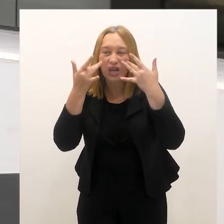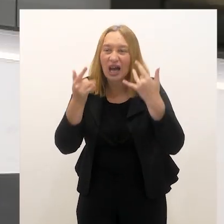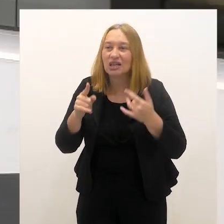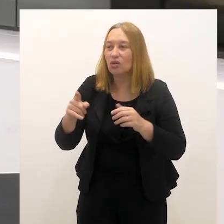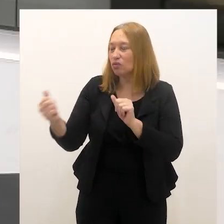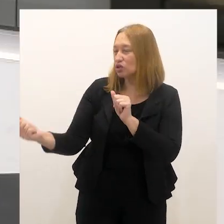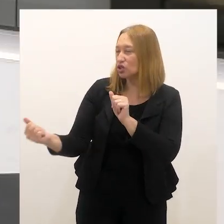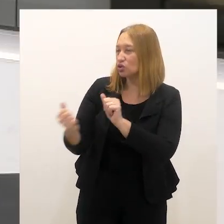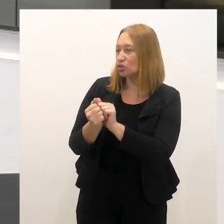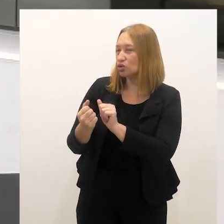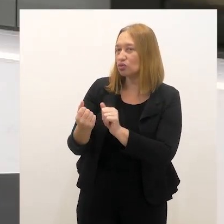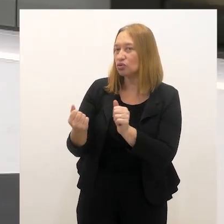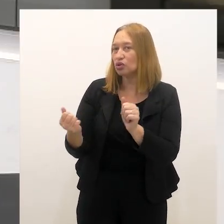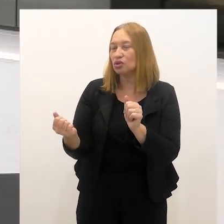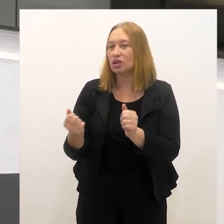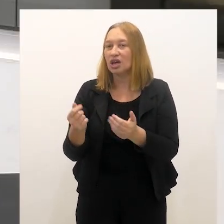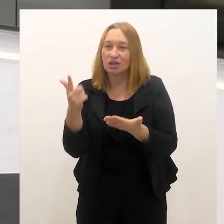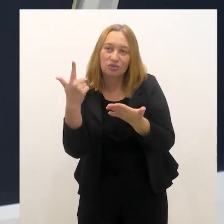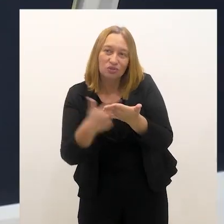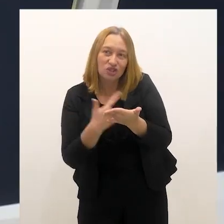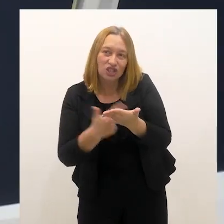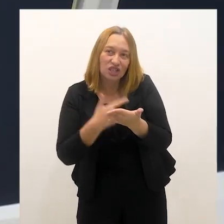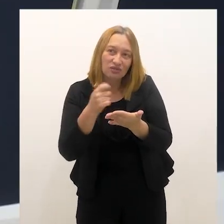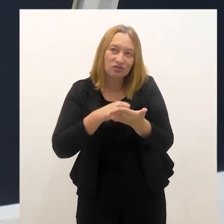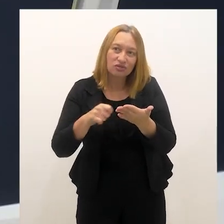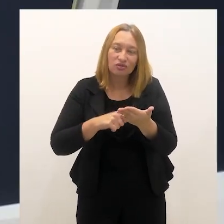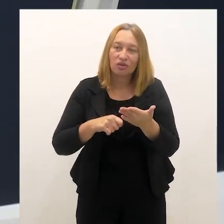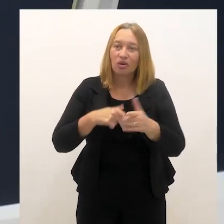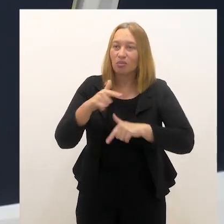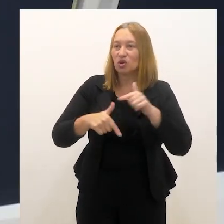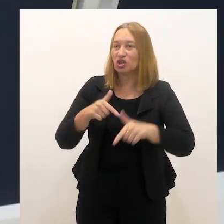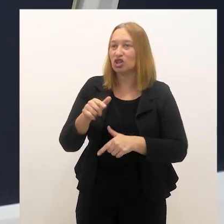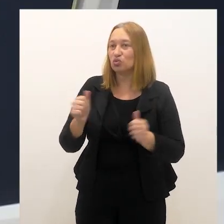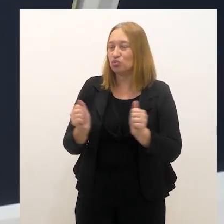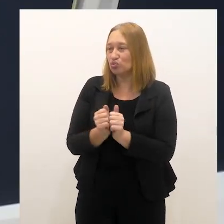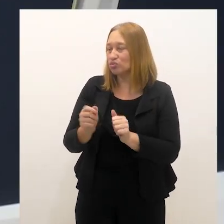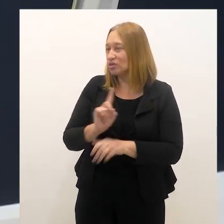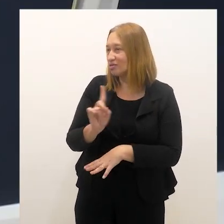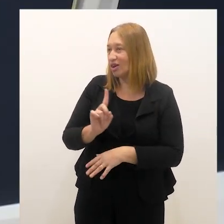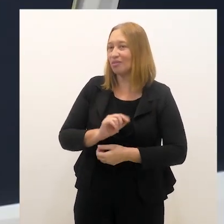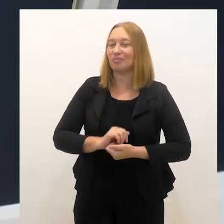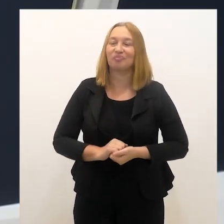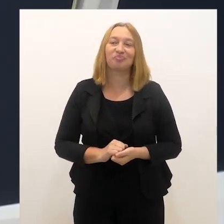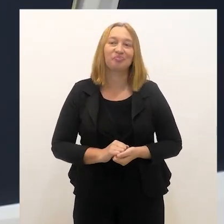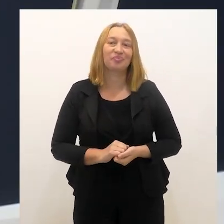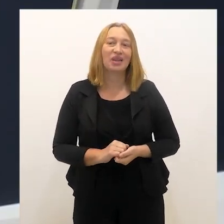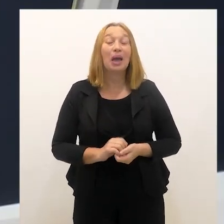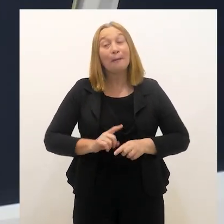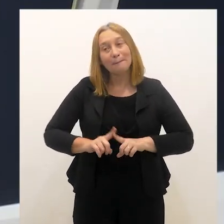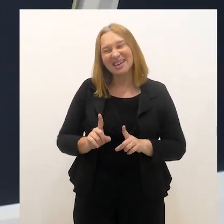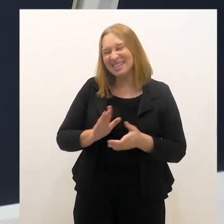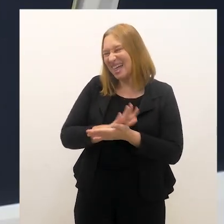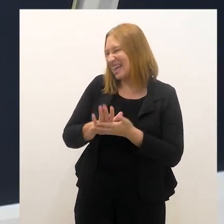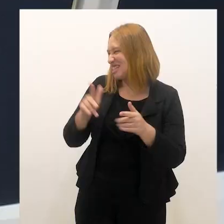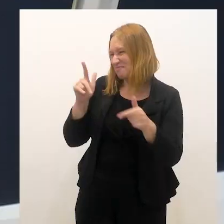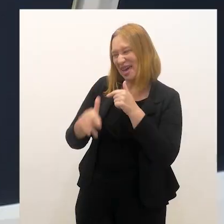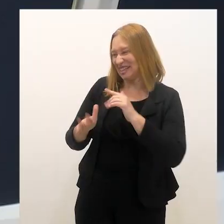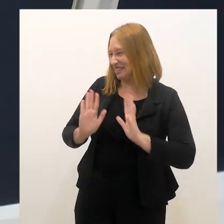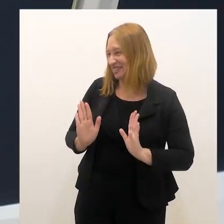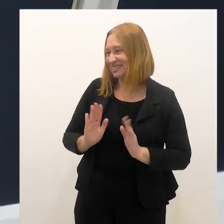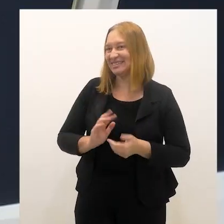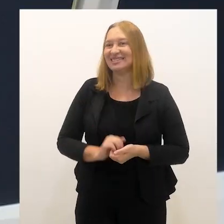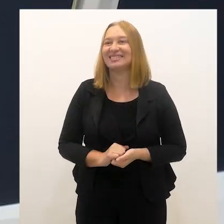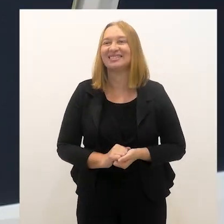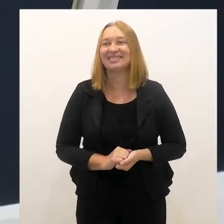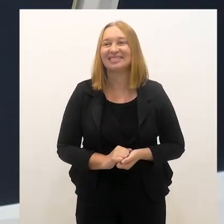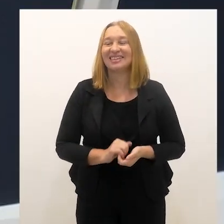ele se unir a você nos livros? Olha... Projetos juntos? Ainda não, mas nada impede. Nada